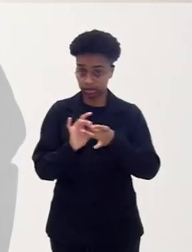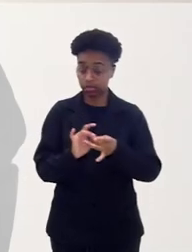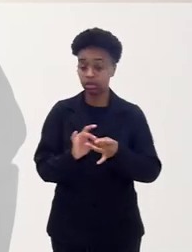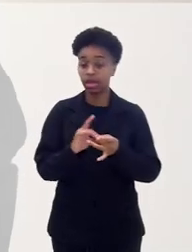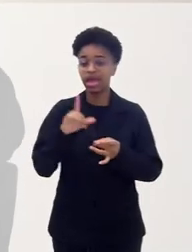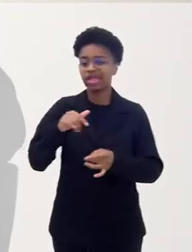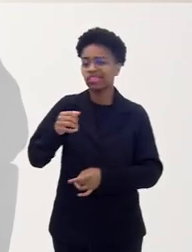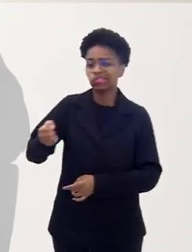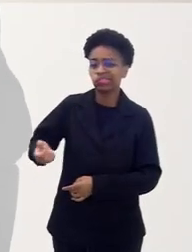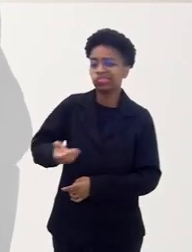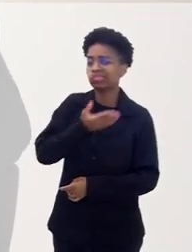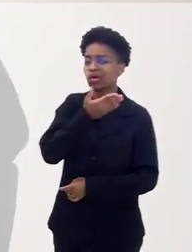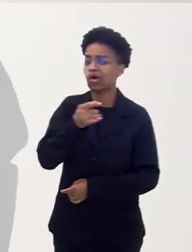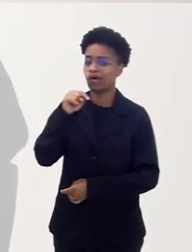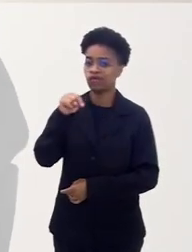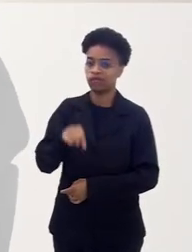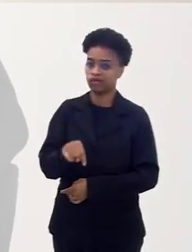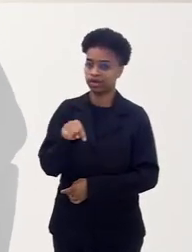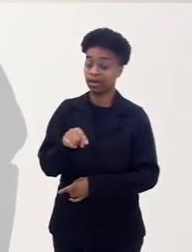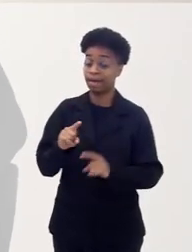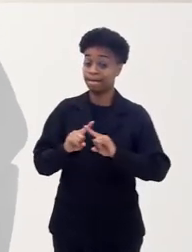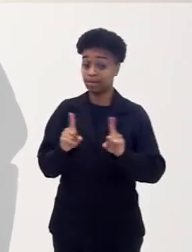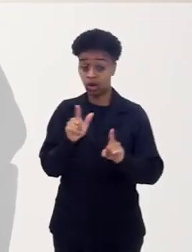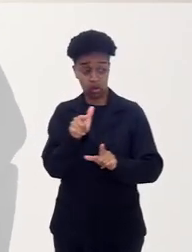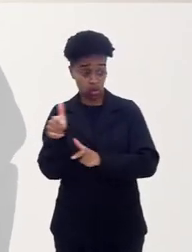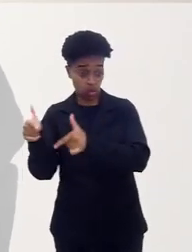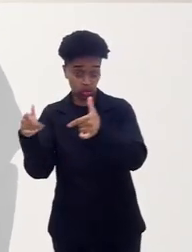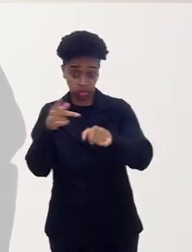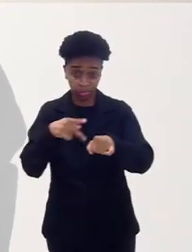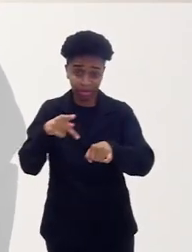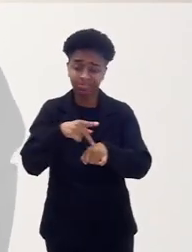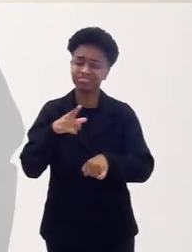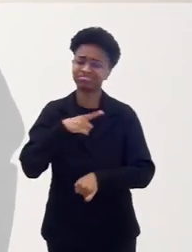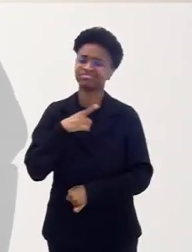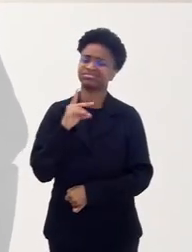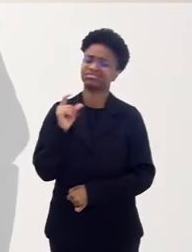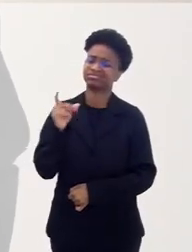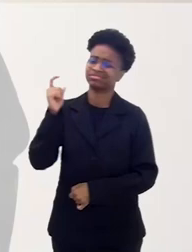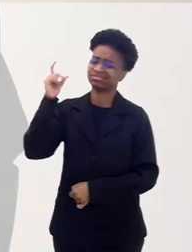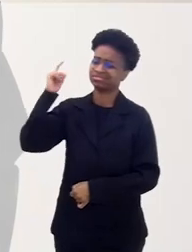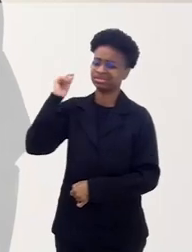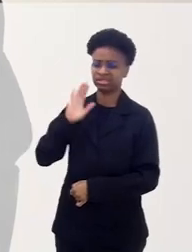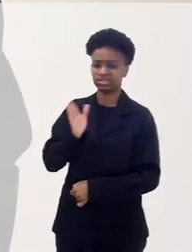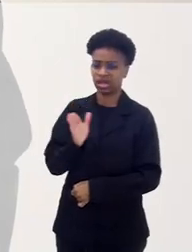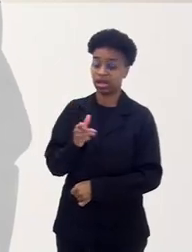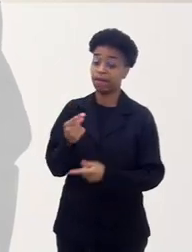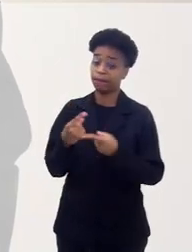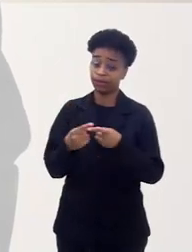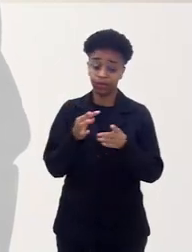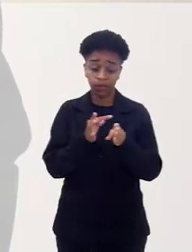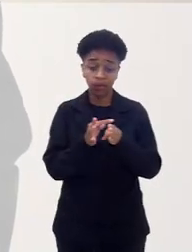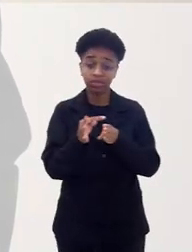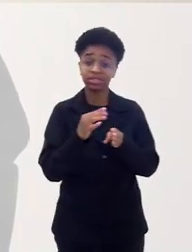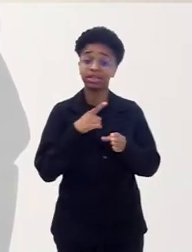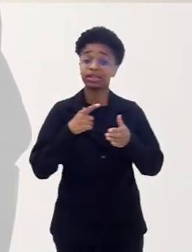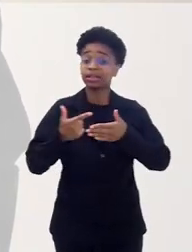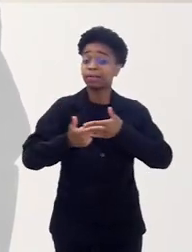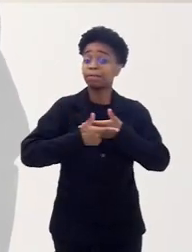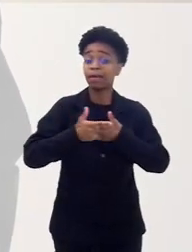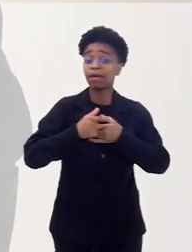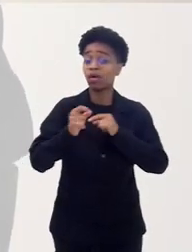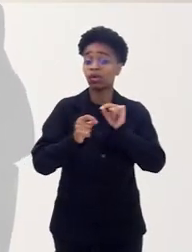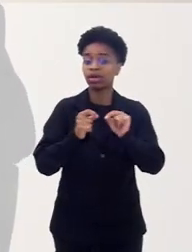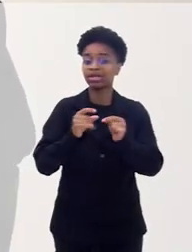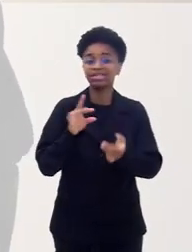ela é novidade aqui para nós mas os países civilizados ela já existe naturalmente os conselhos tem esse papel